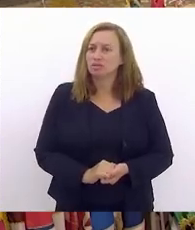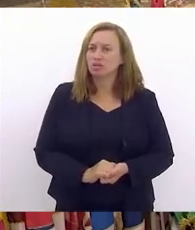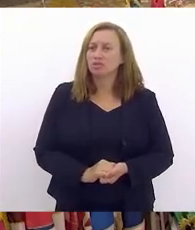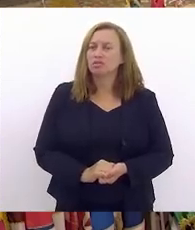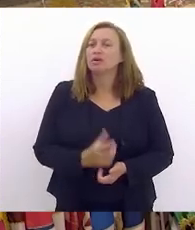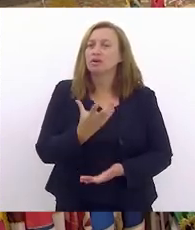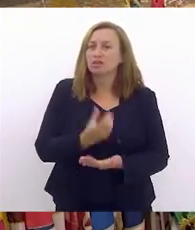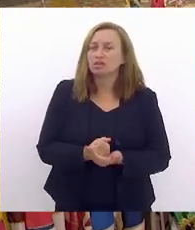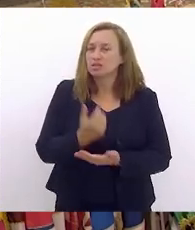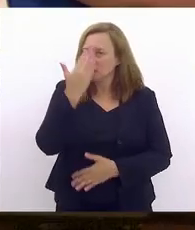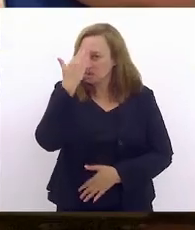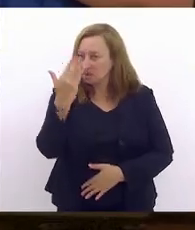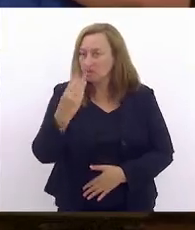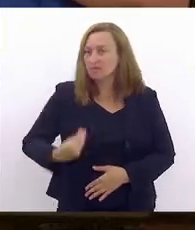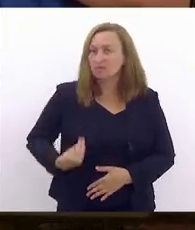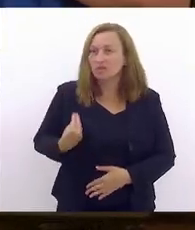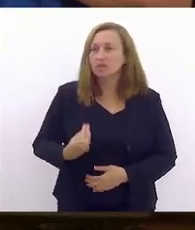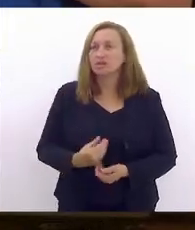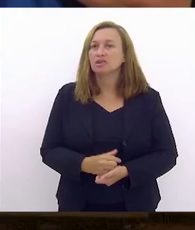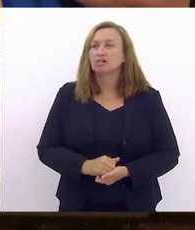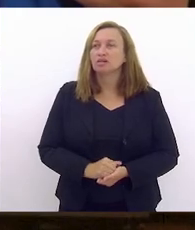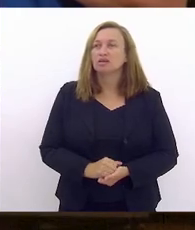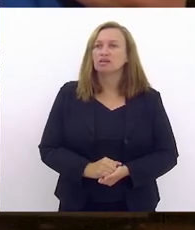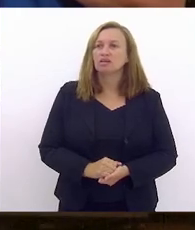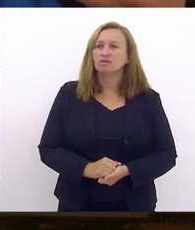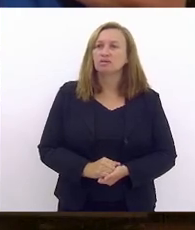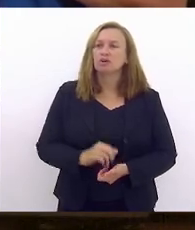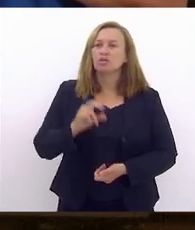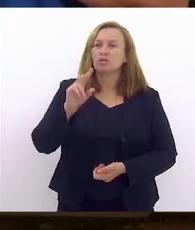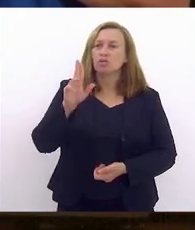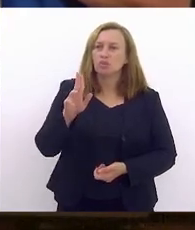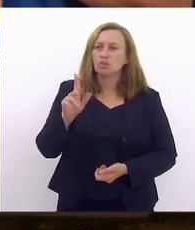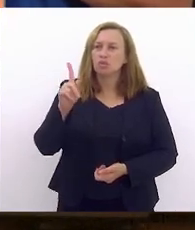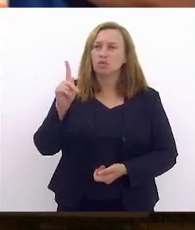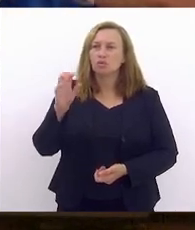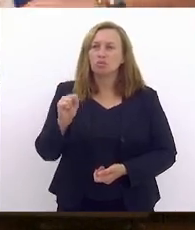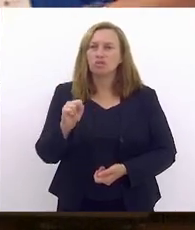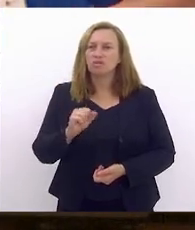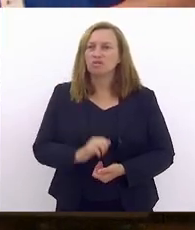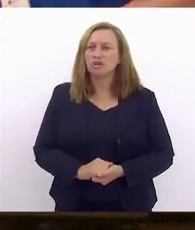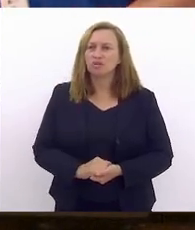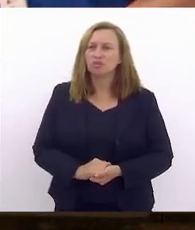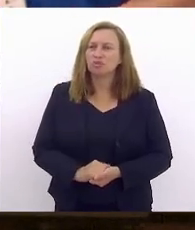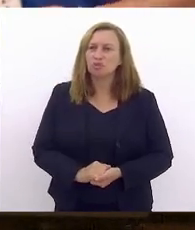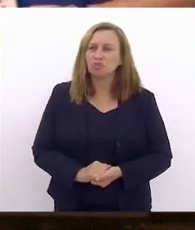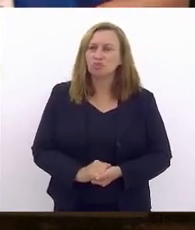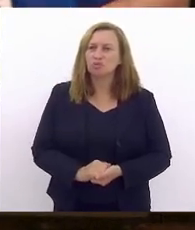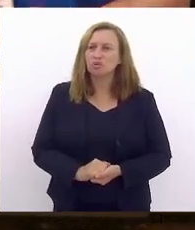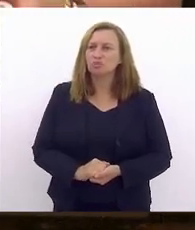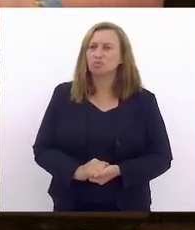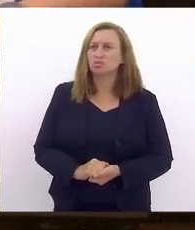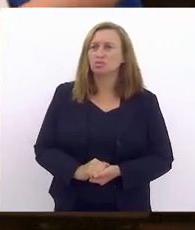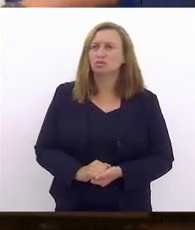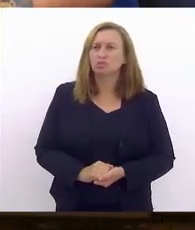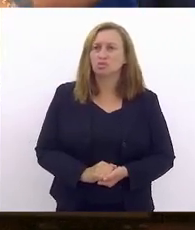Registro e agradeço a presença de Lulo Rufino, vice-presidente do Conselho Municipal de Cultura.